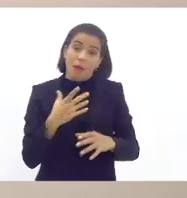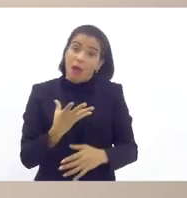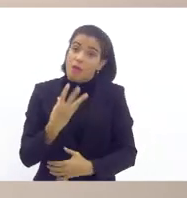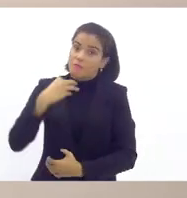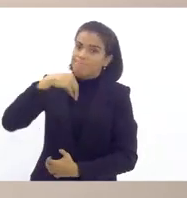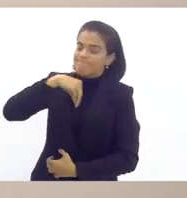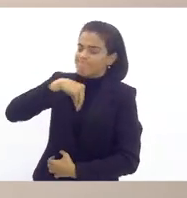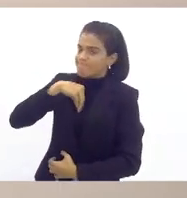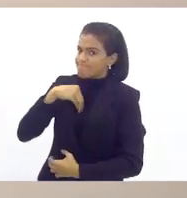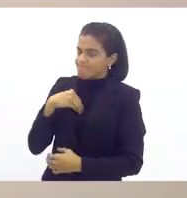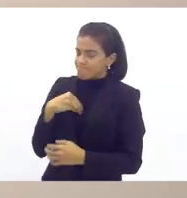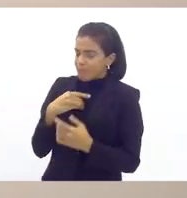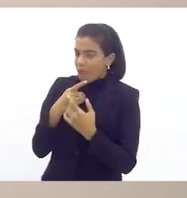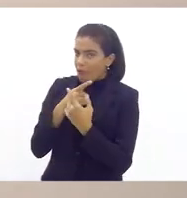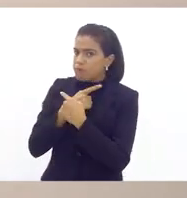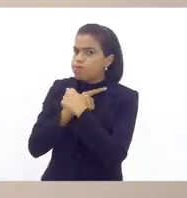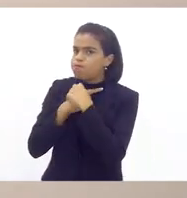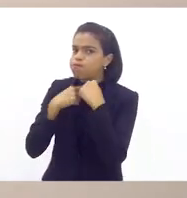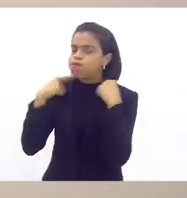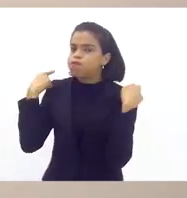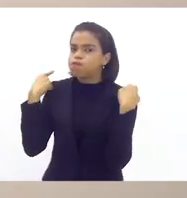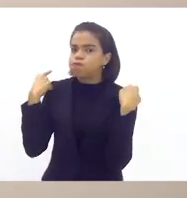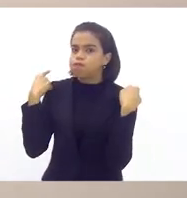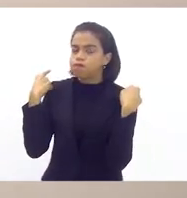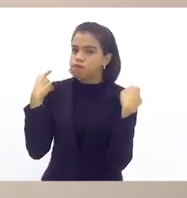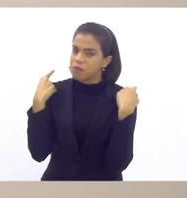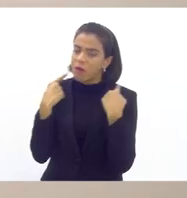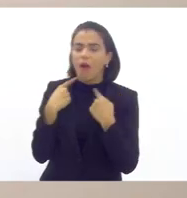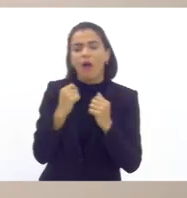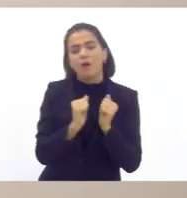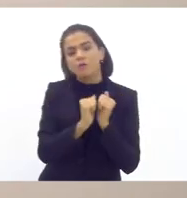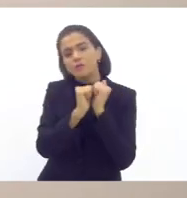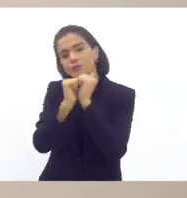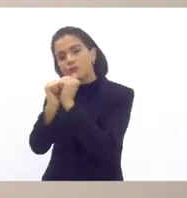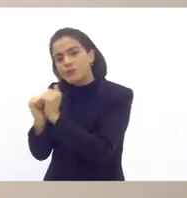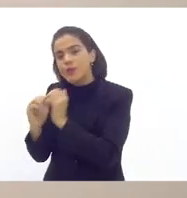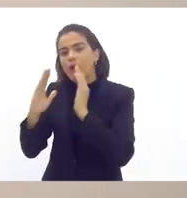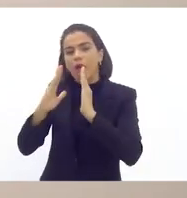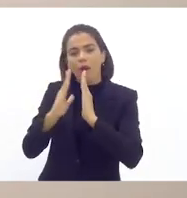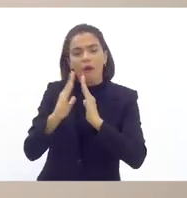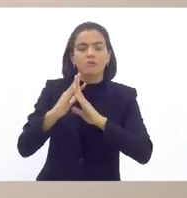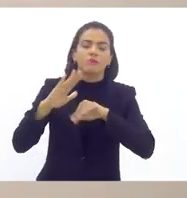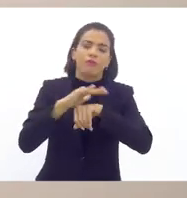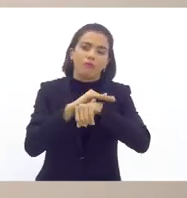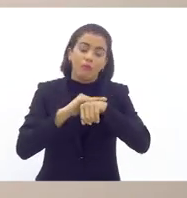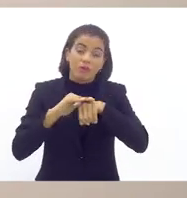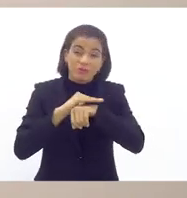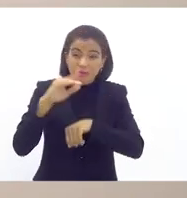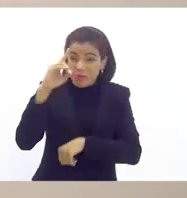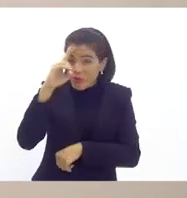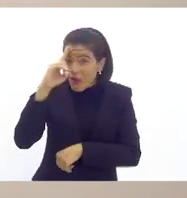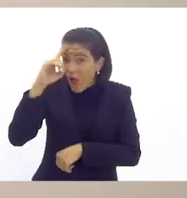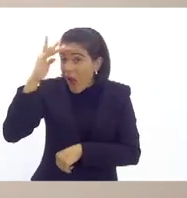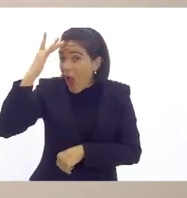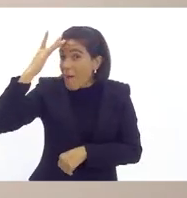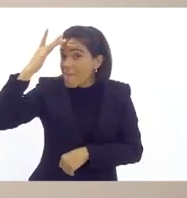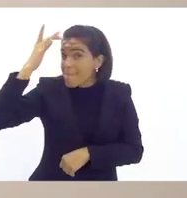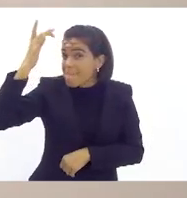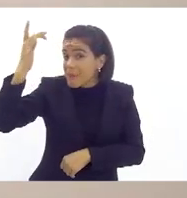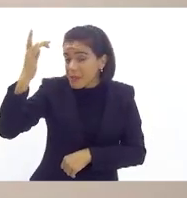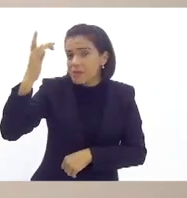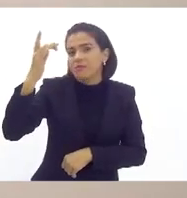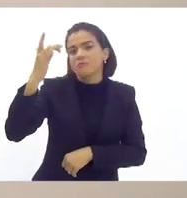estava morrendo. Era só enterrar. Aí levei para casa, conversei. No dia seguinte, a